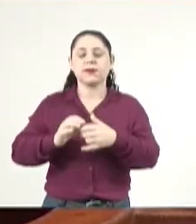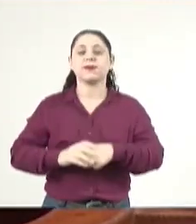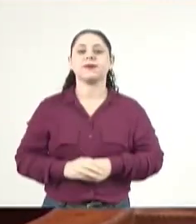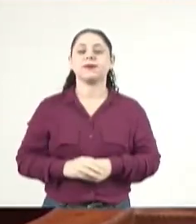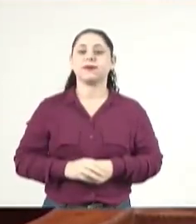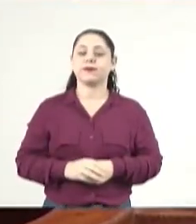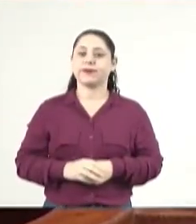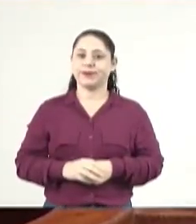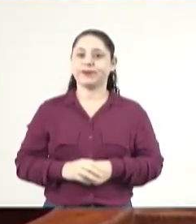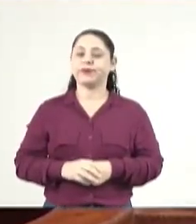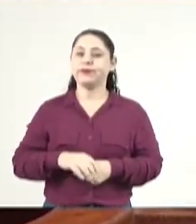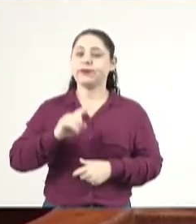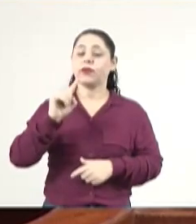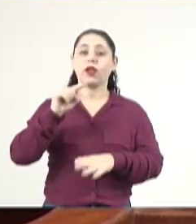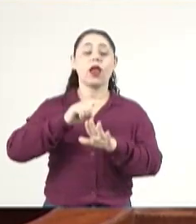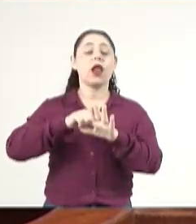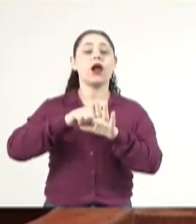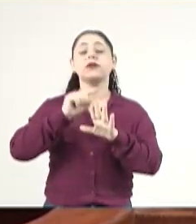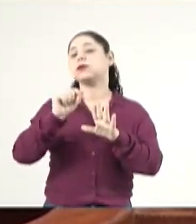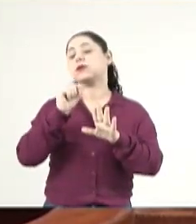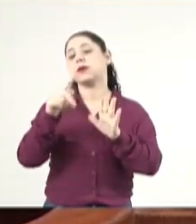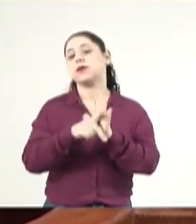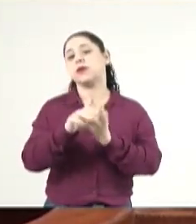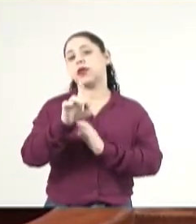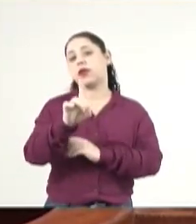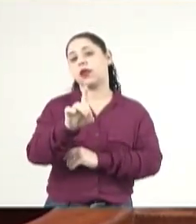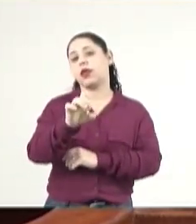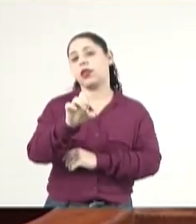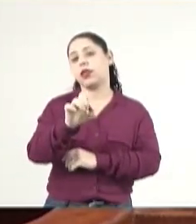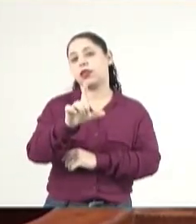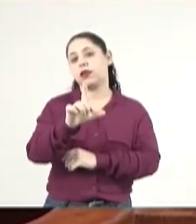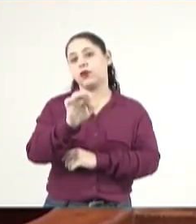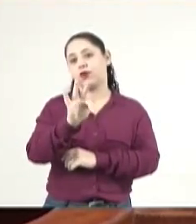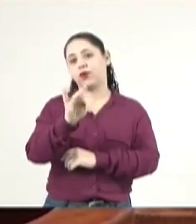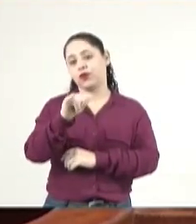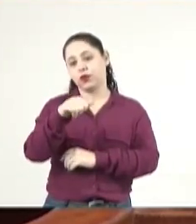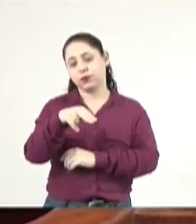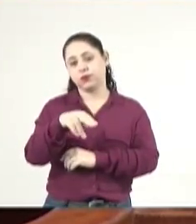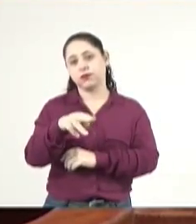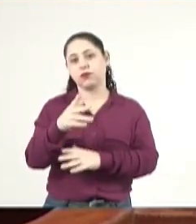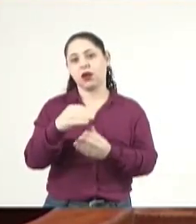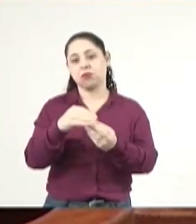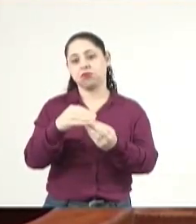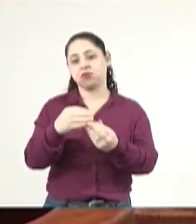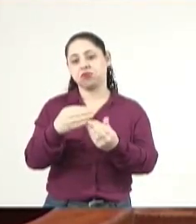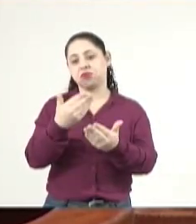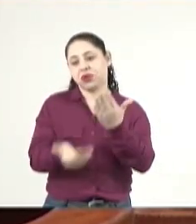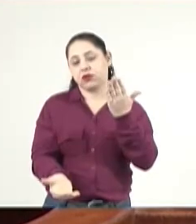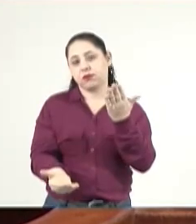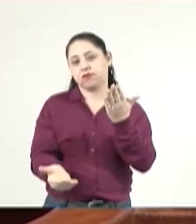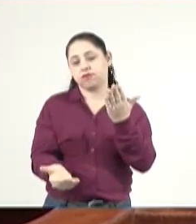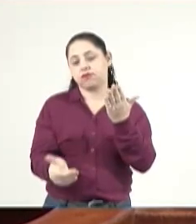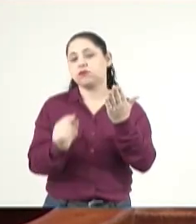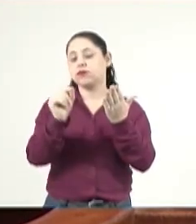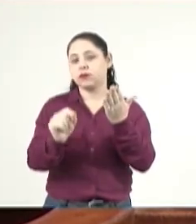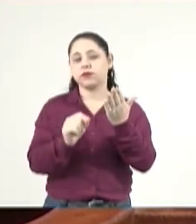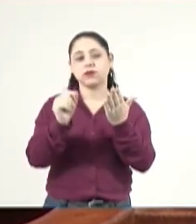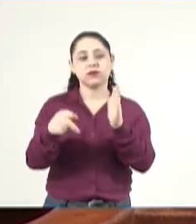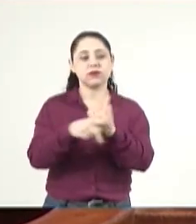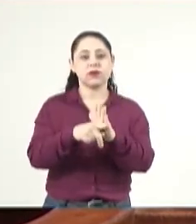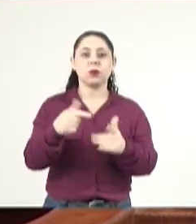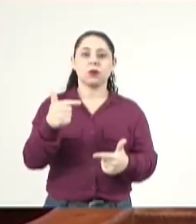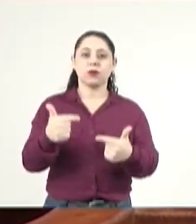É óbvio, se olharmos por um lado, que esse desmatamento proporcionou a incorporação de muitas terras ao